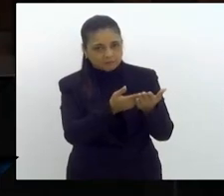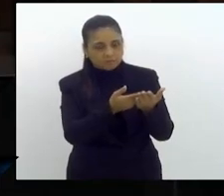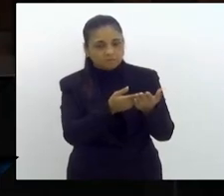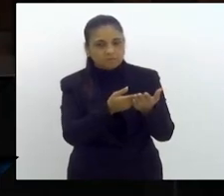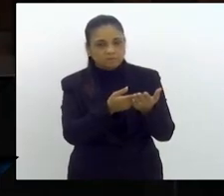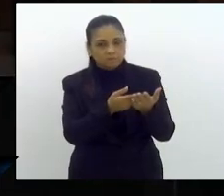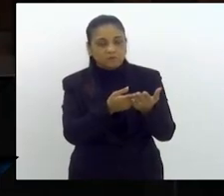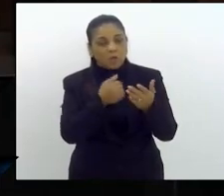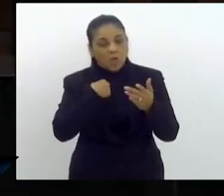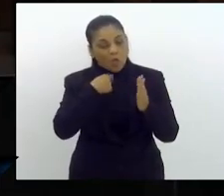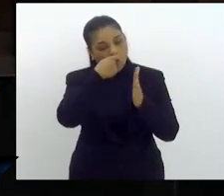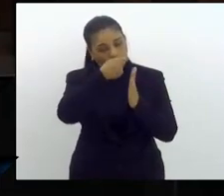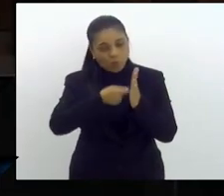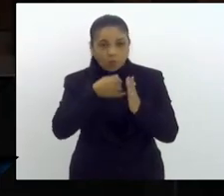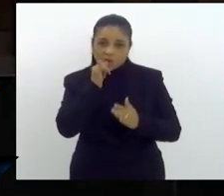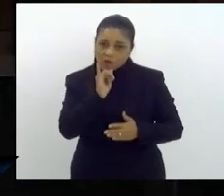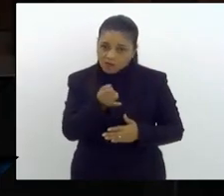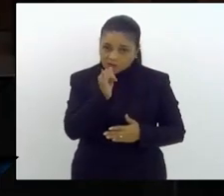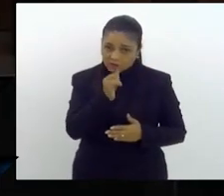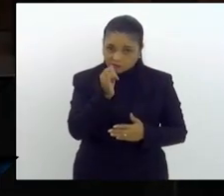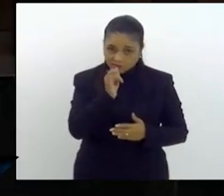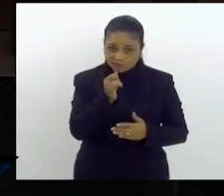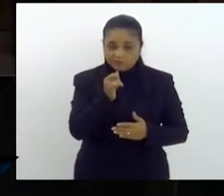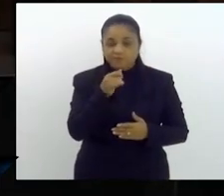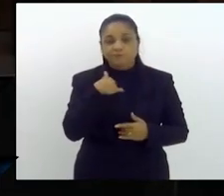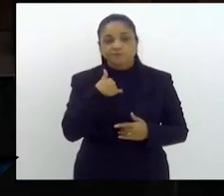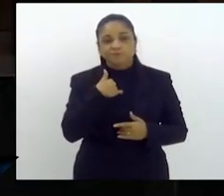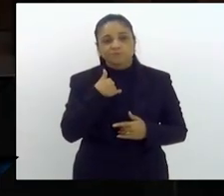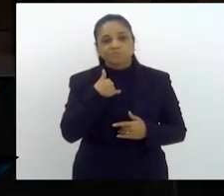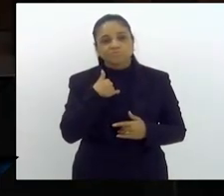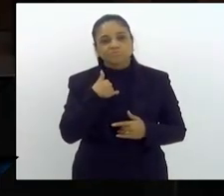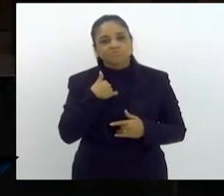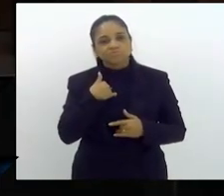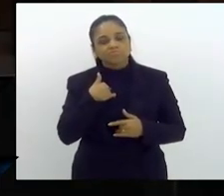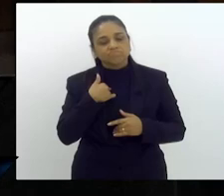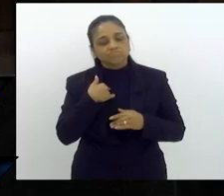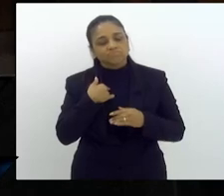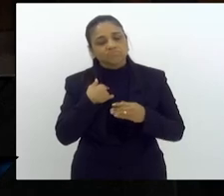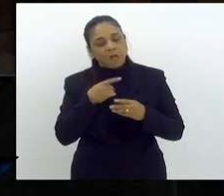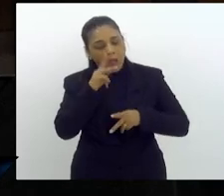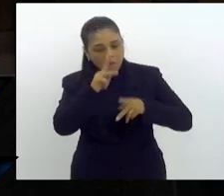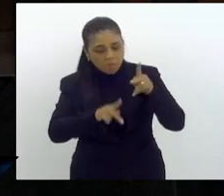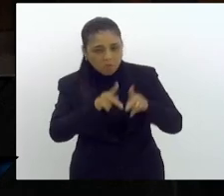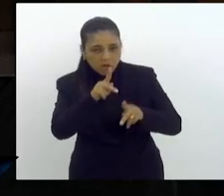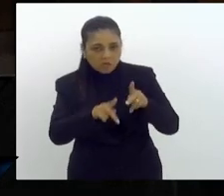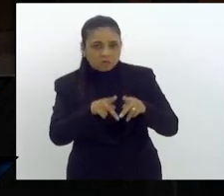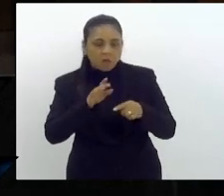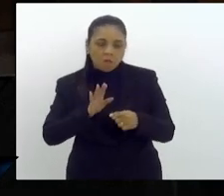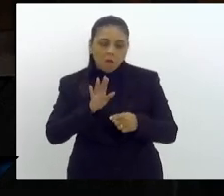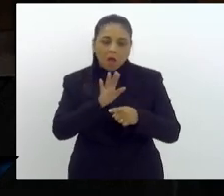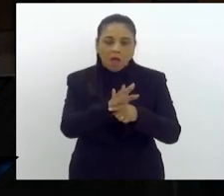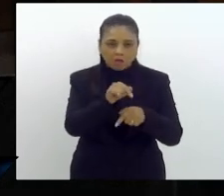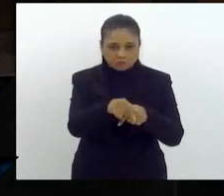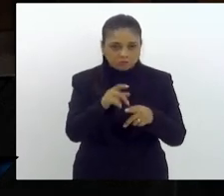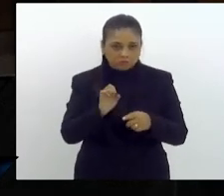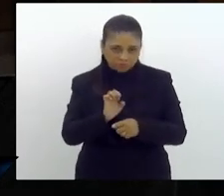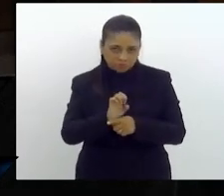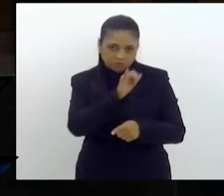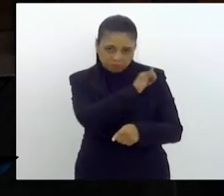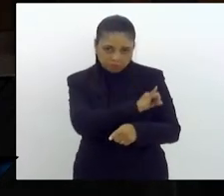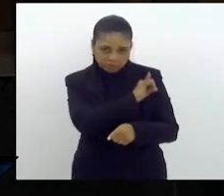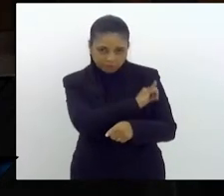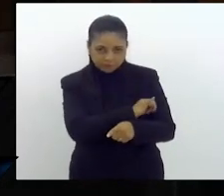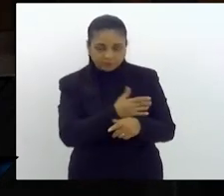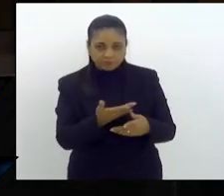que onde eu sou o relator para que a gente possa cada vez mais beneficiar a população do nosso estado e aí eu queria